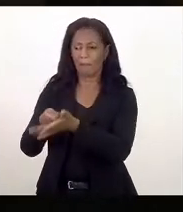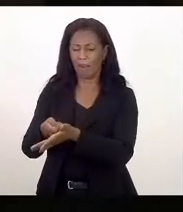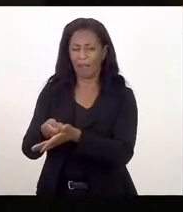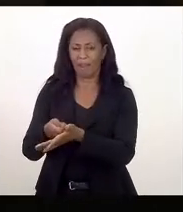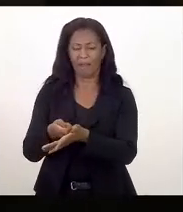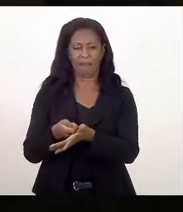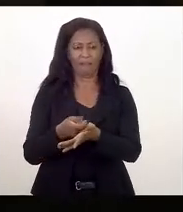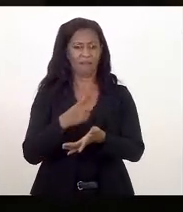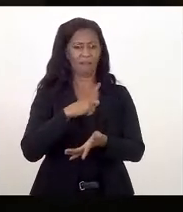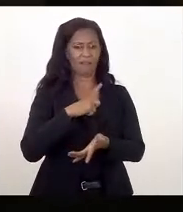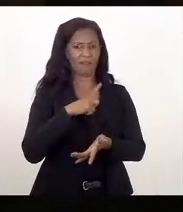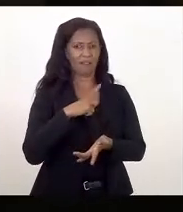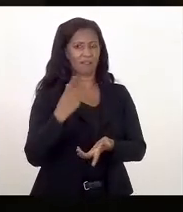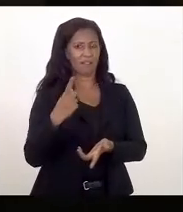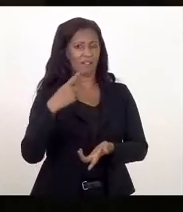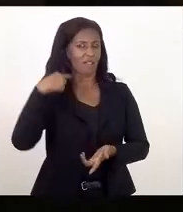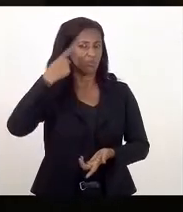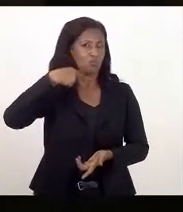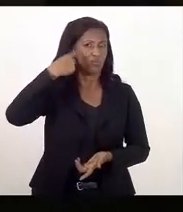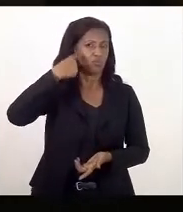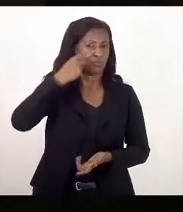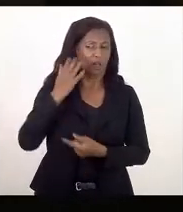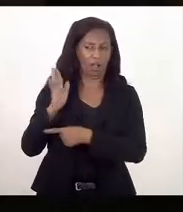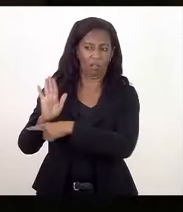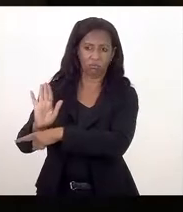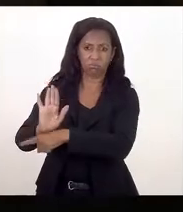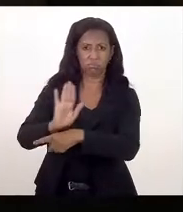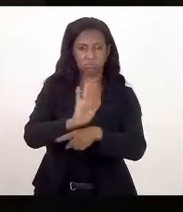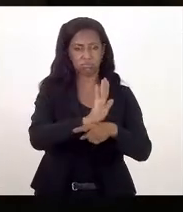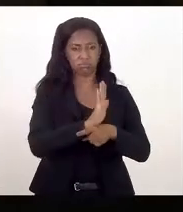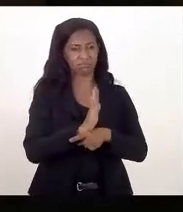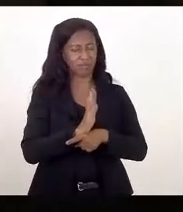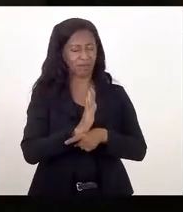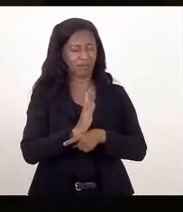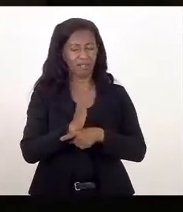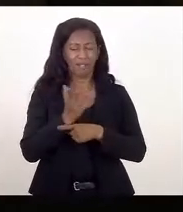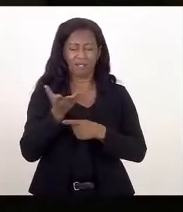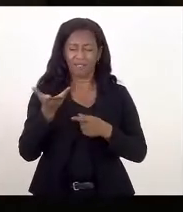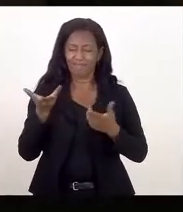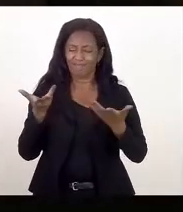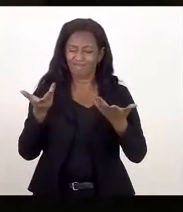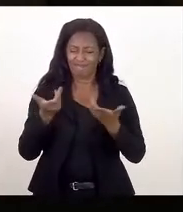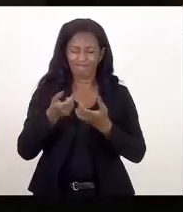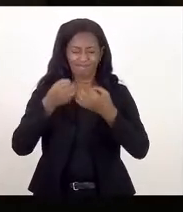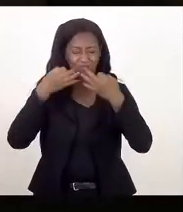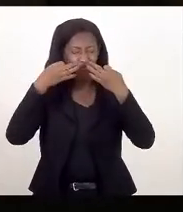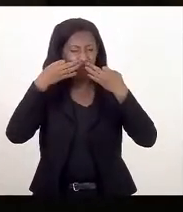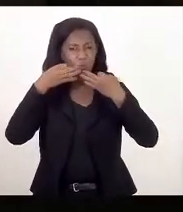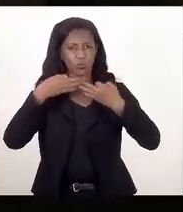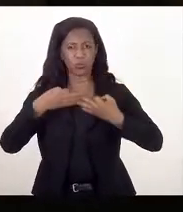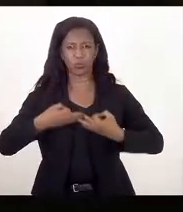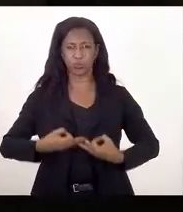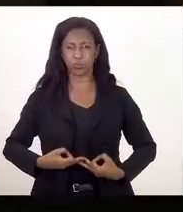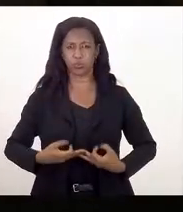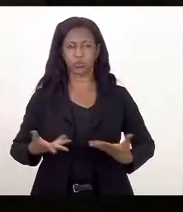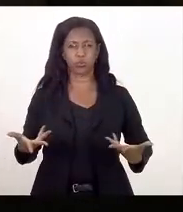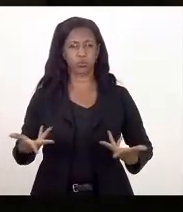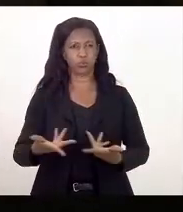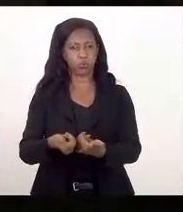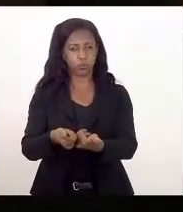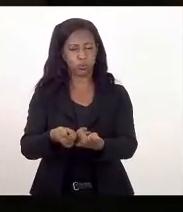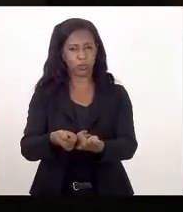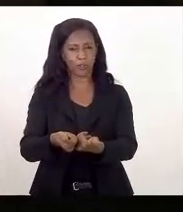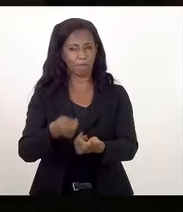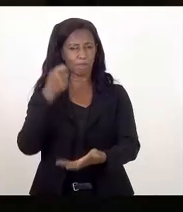bancas ou advogados, isto é de uma justiça fantástica,